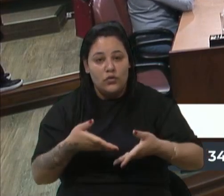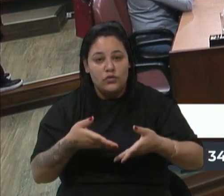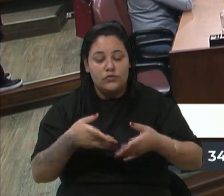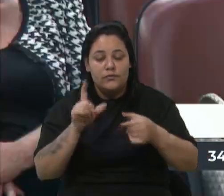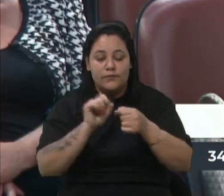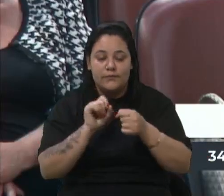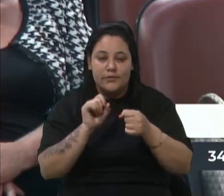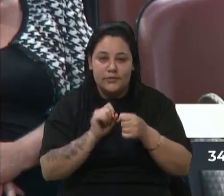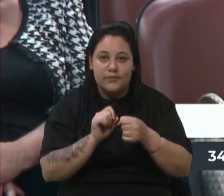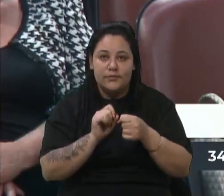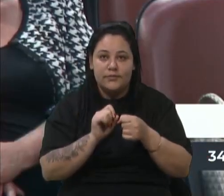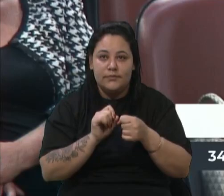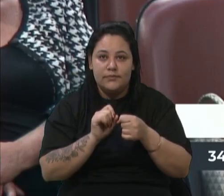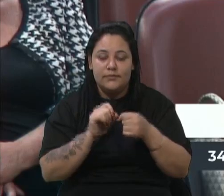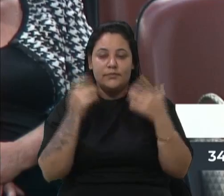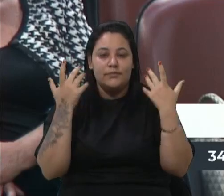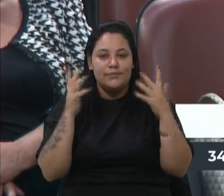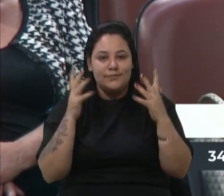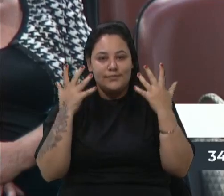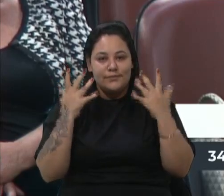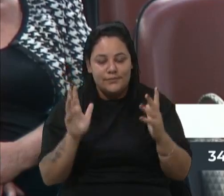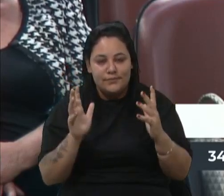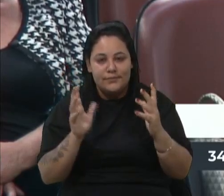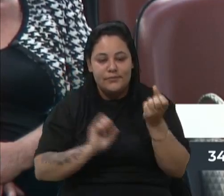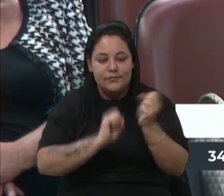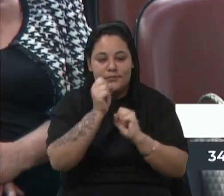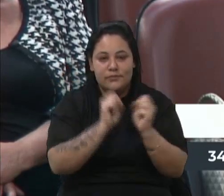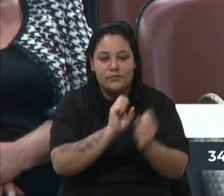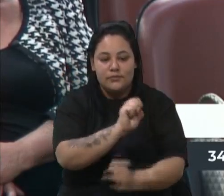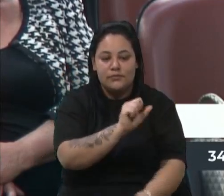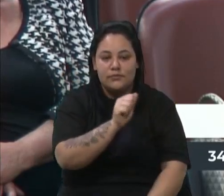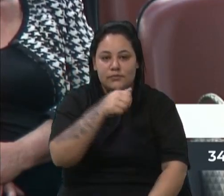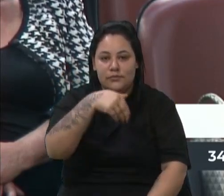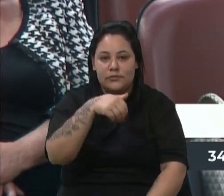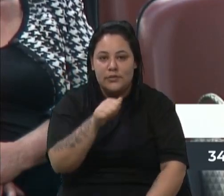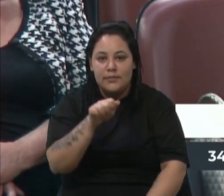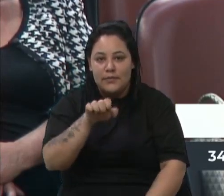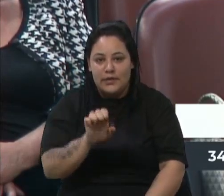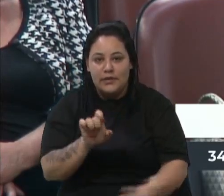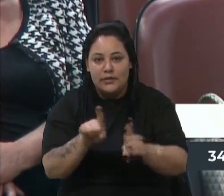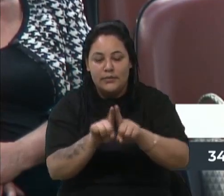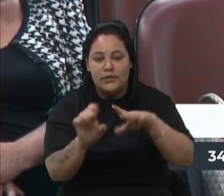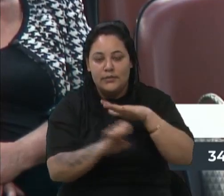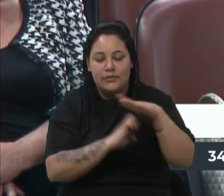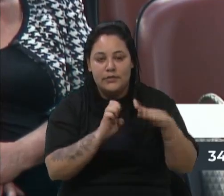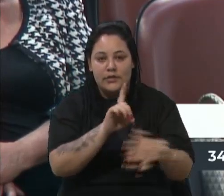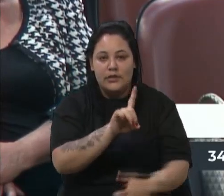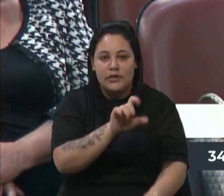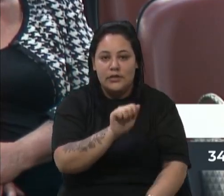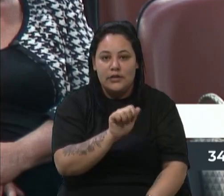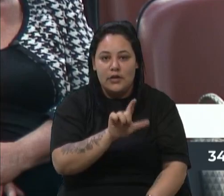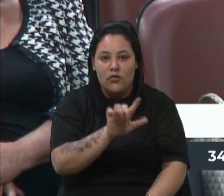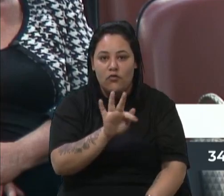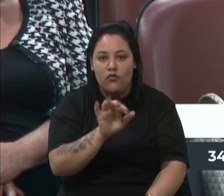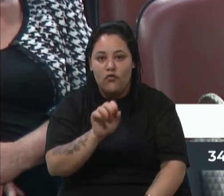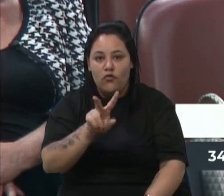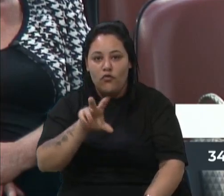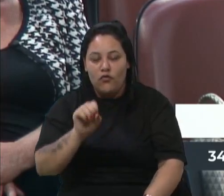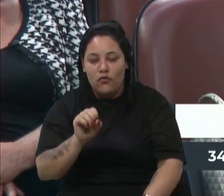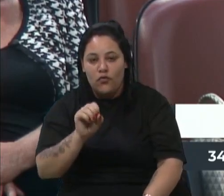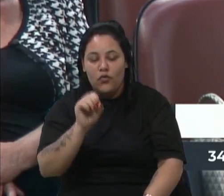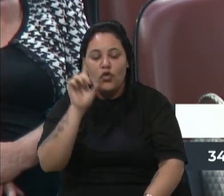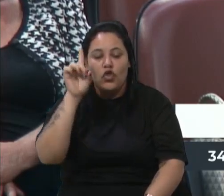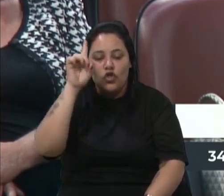congratulação ao Samae e a empresa dalfo todo dia quando eu venho para casa eu uso